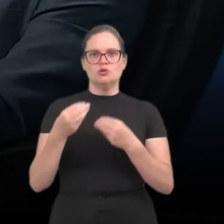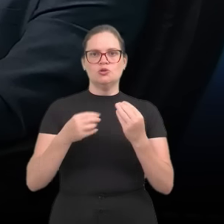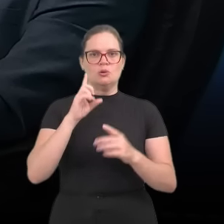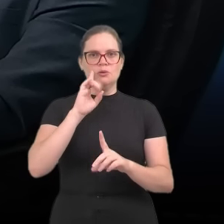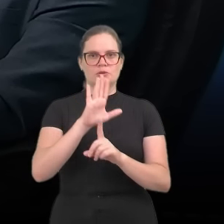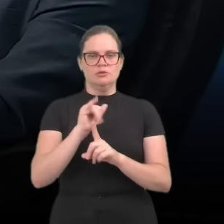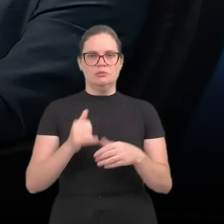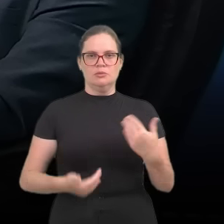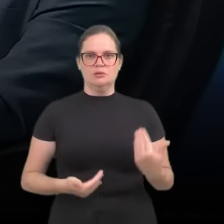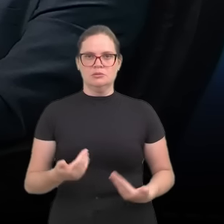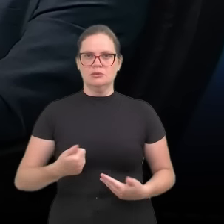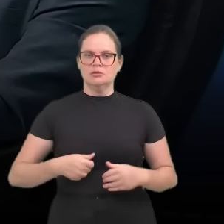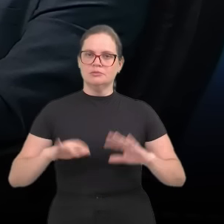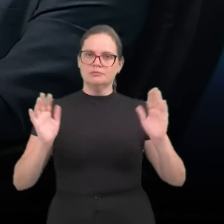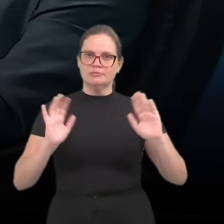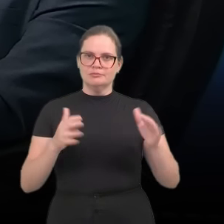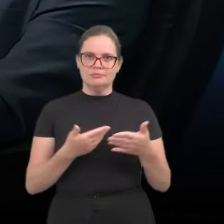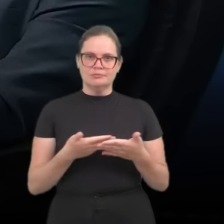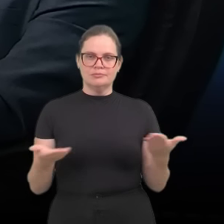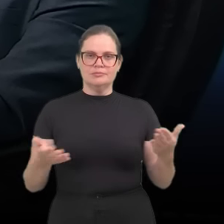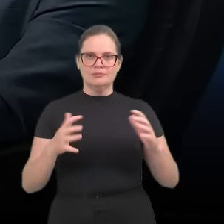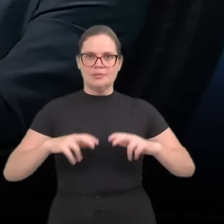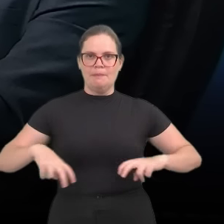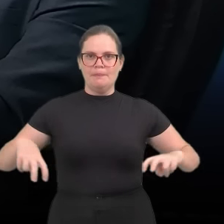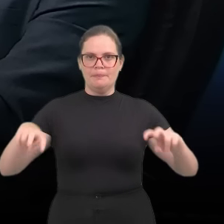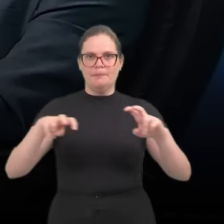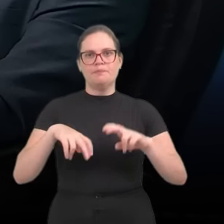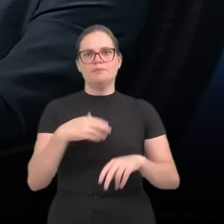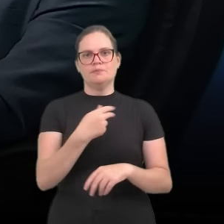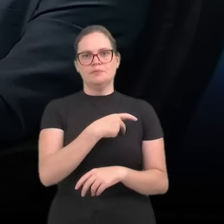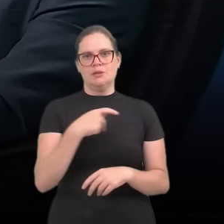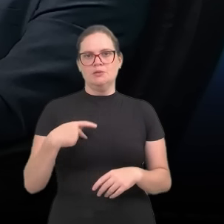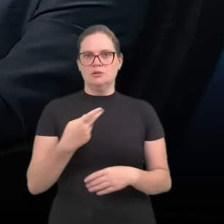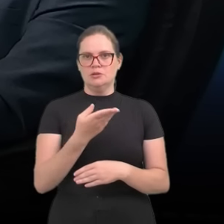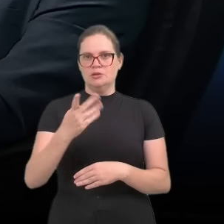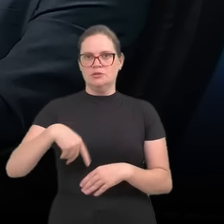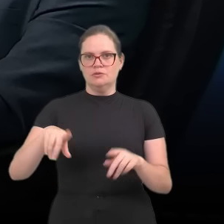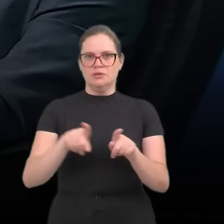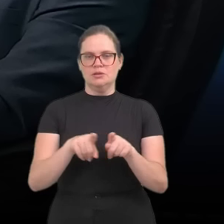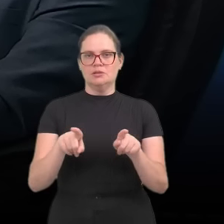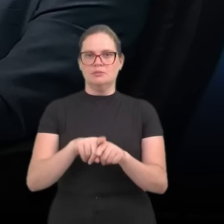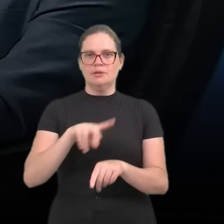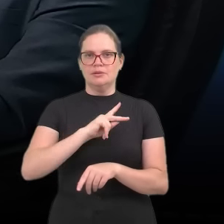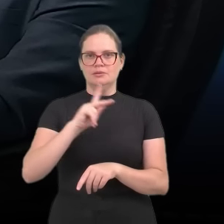Cego. E despedimos então dos companheiros aqui à mesa e de você